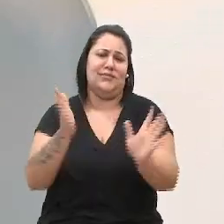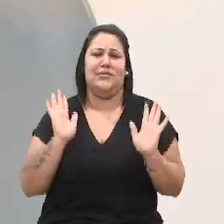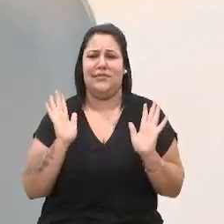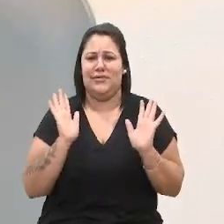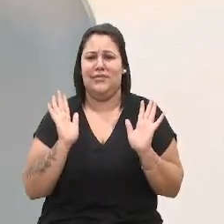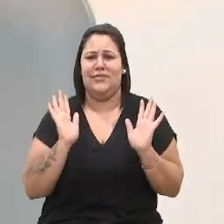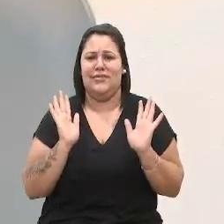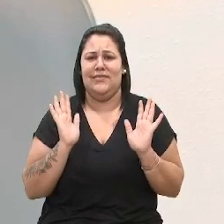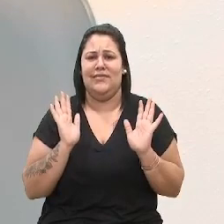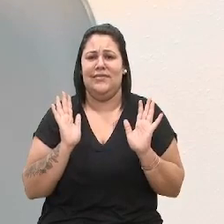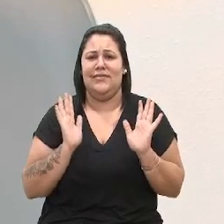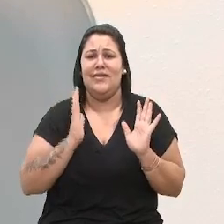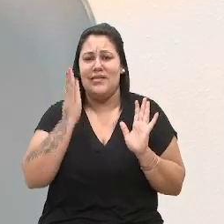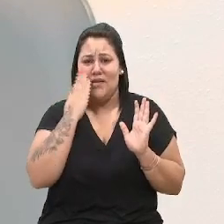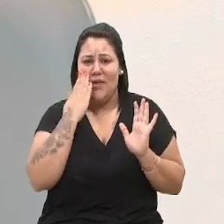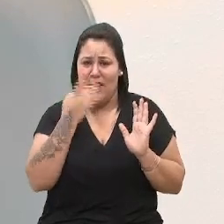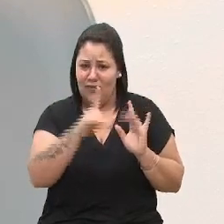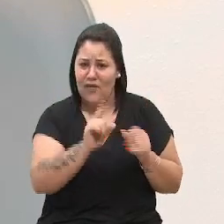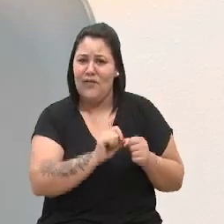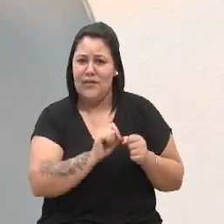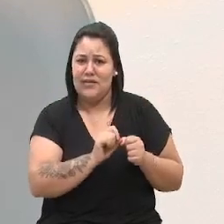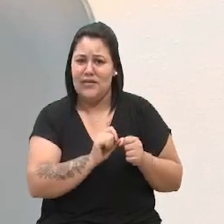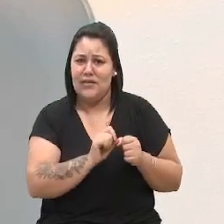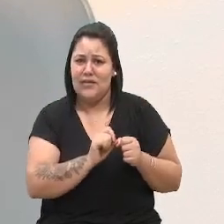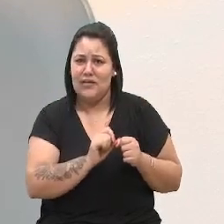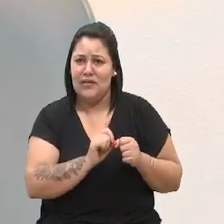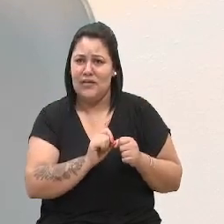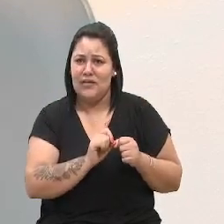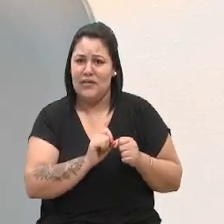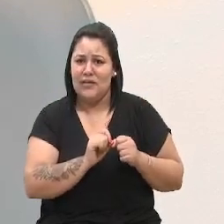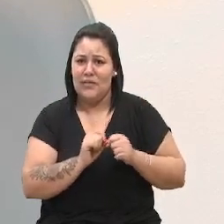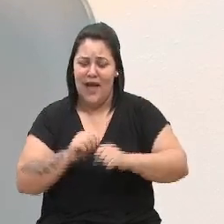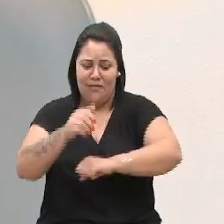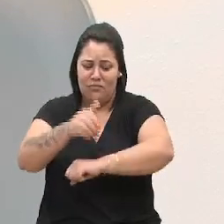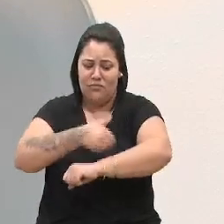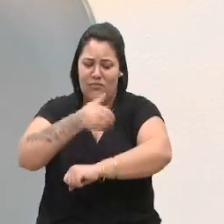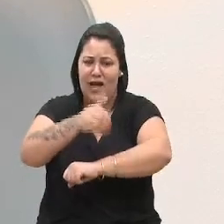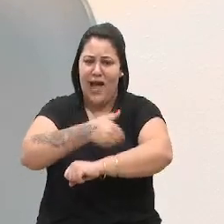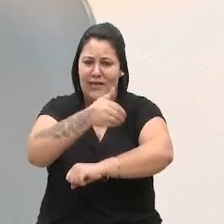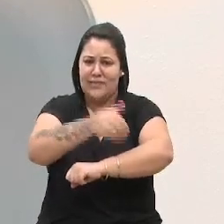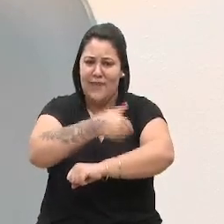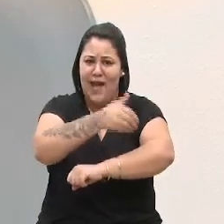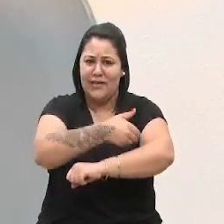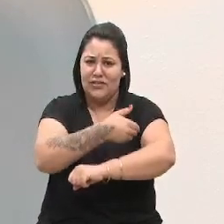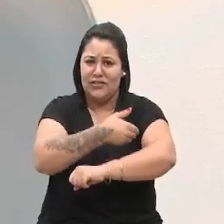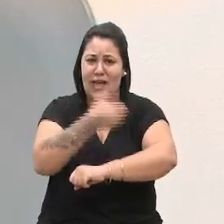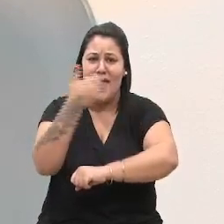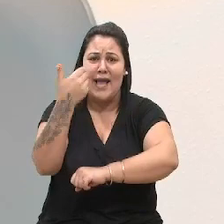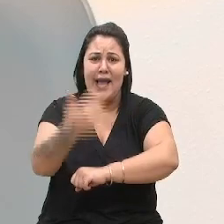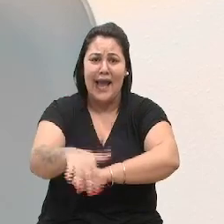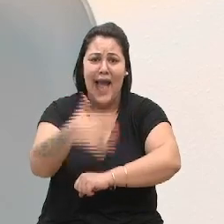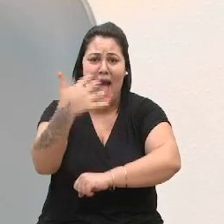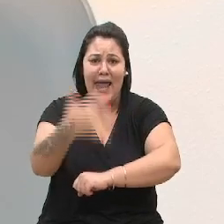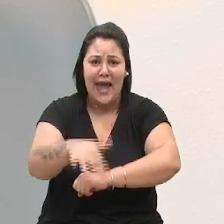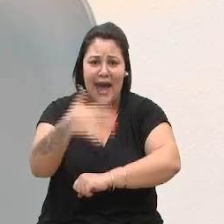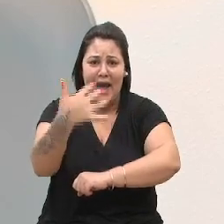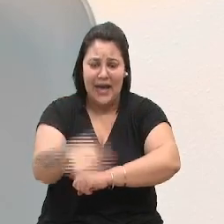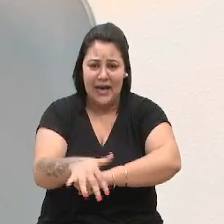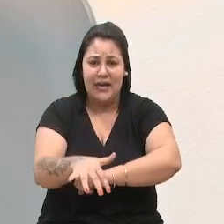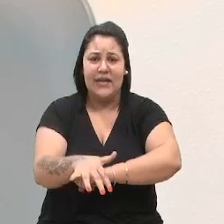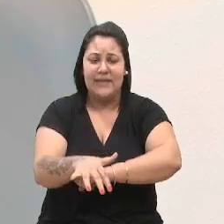saber que vão fazer um recapeamento, uma raspagem, tá, que custa dinheiro e que